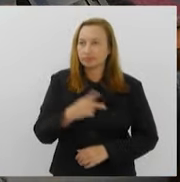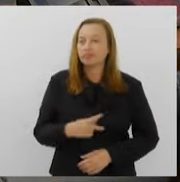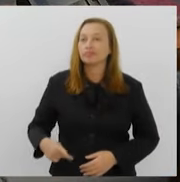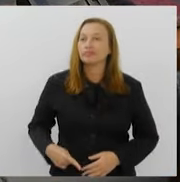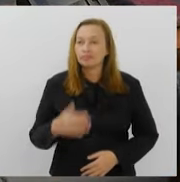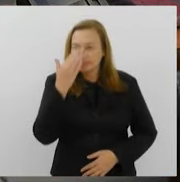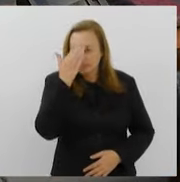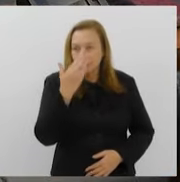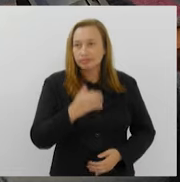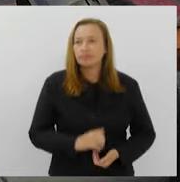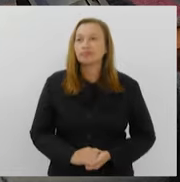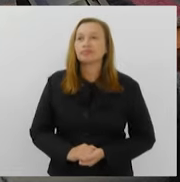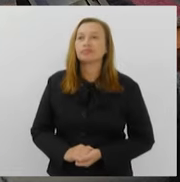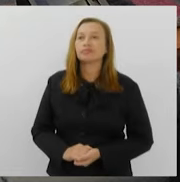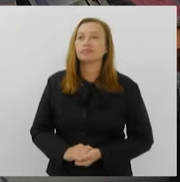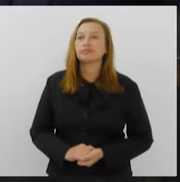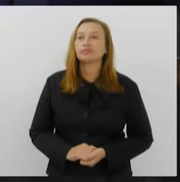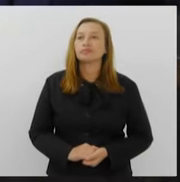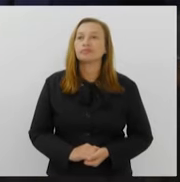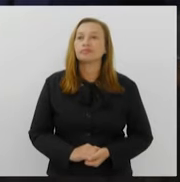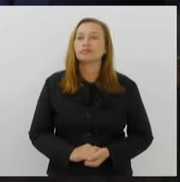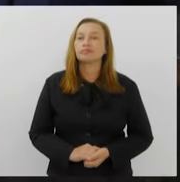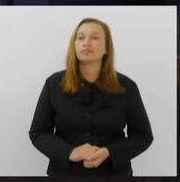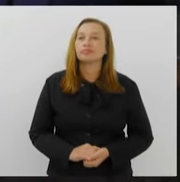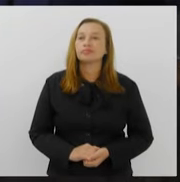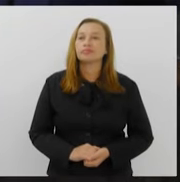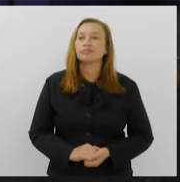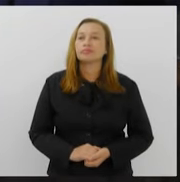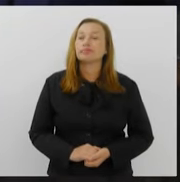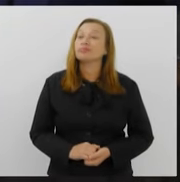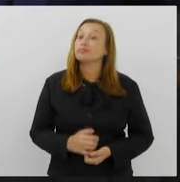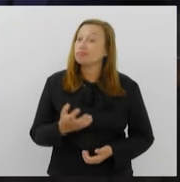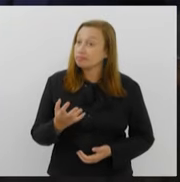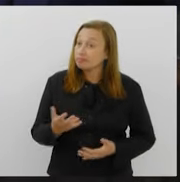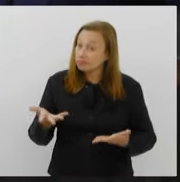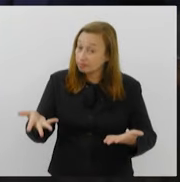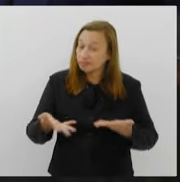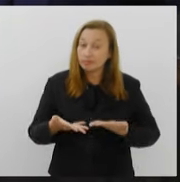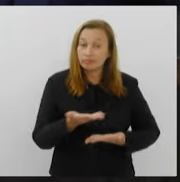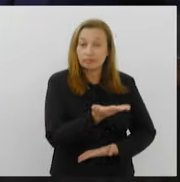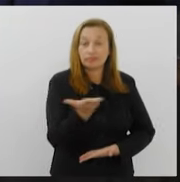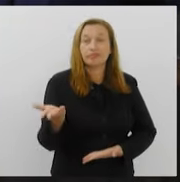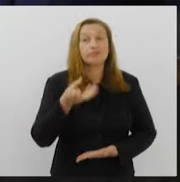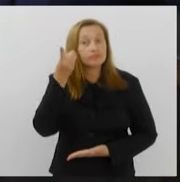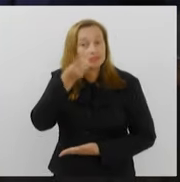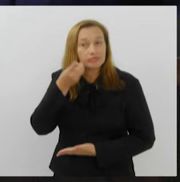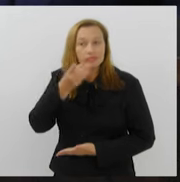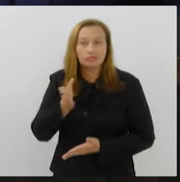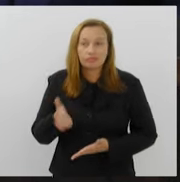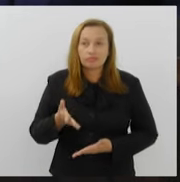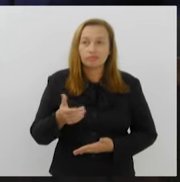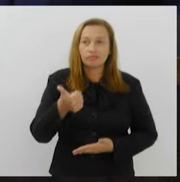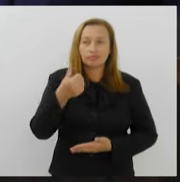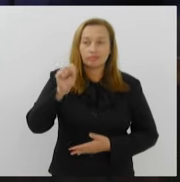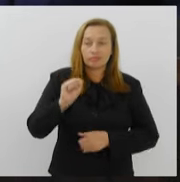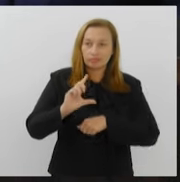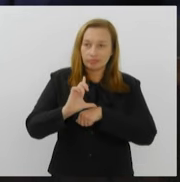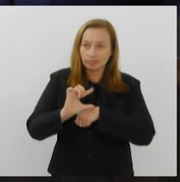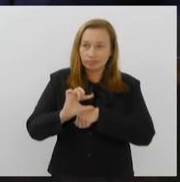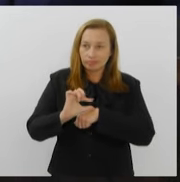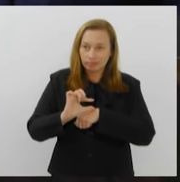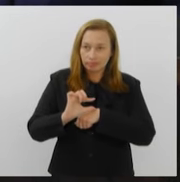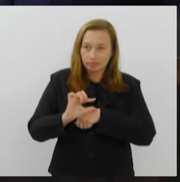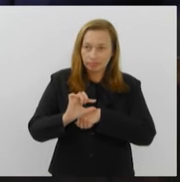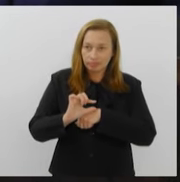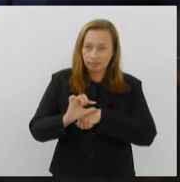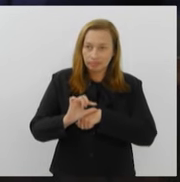Obrigado, presidente. Para isso, aliás, eu quero estender logo o convite a todos os deputados. Hoje, logo mais às 18 horas, a partir das 18